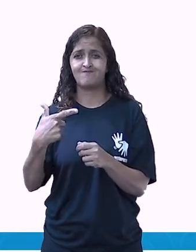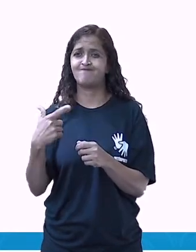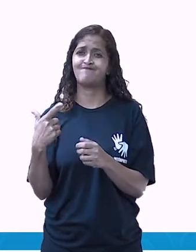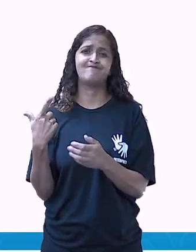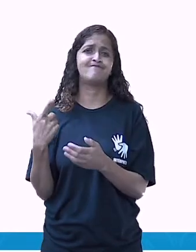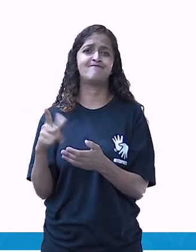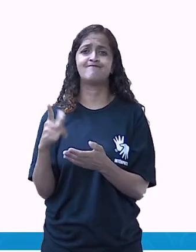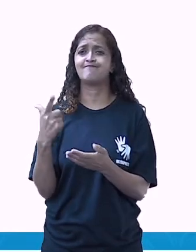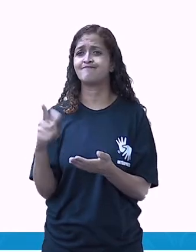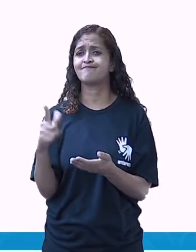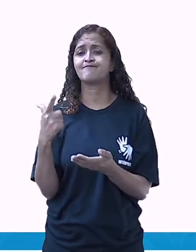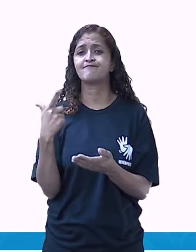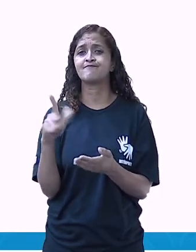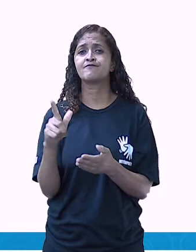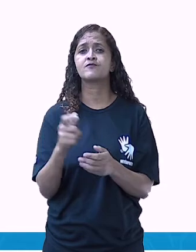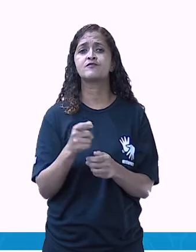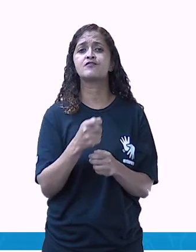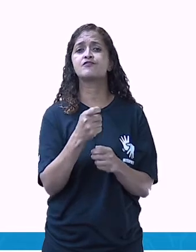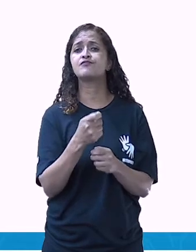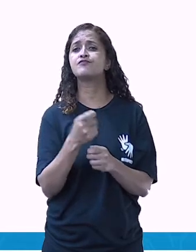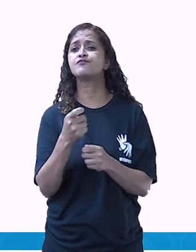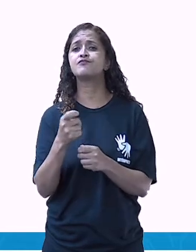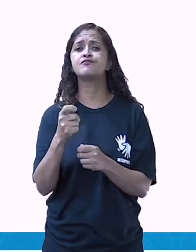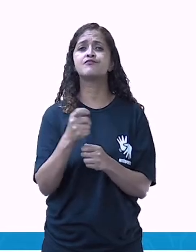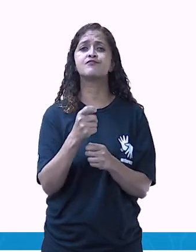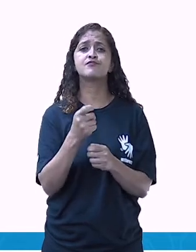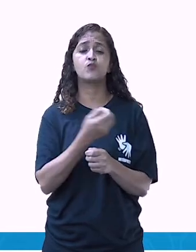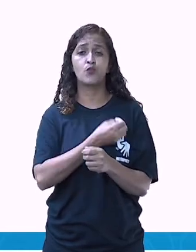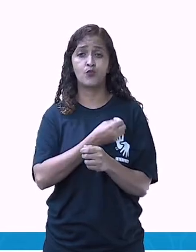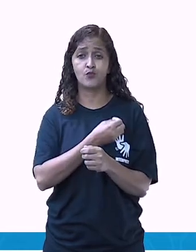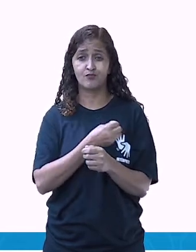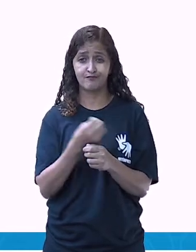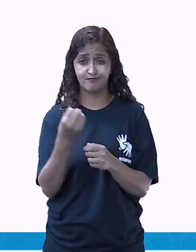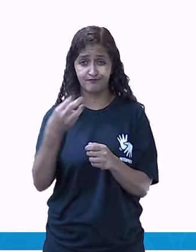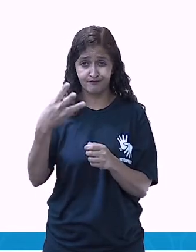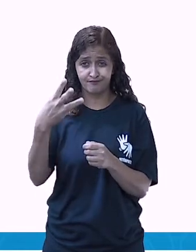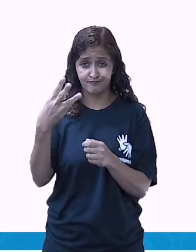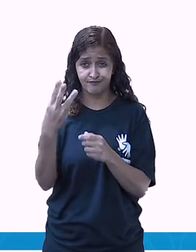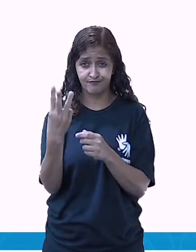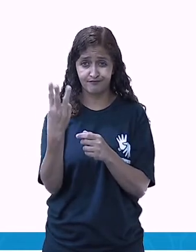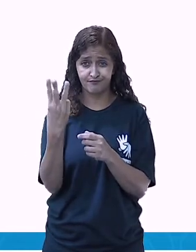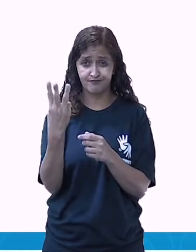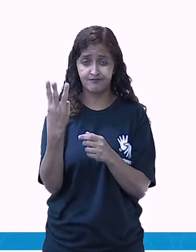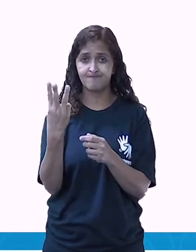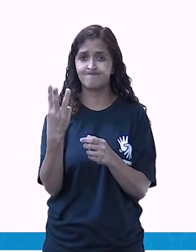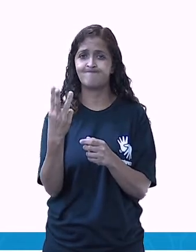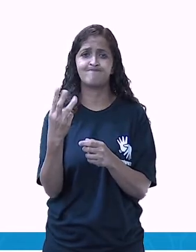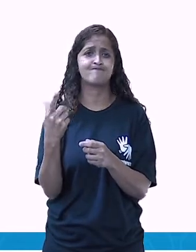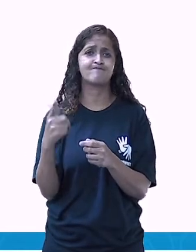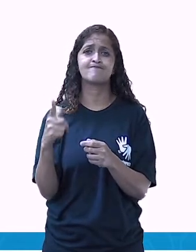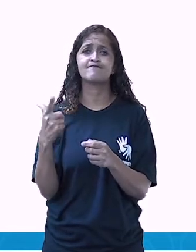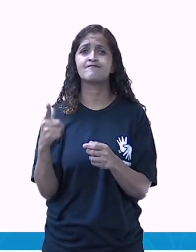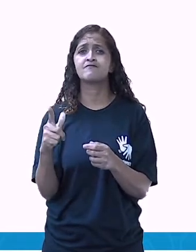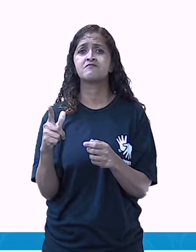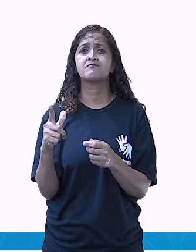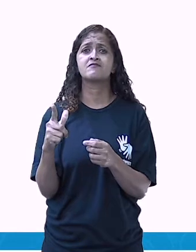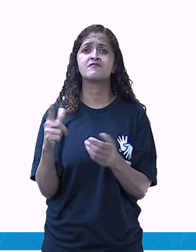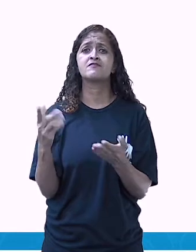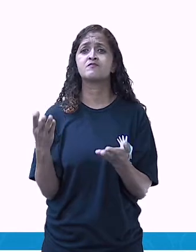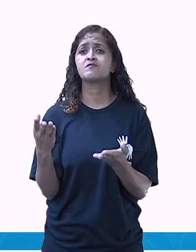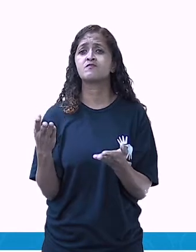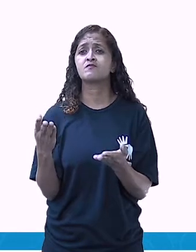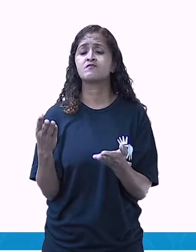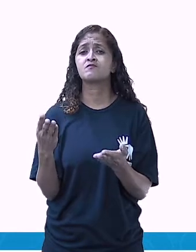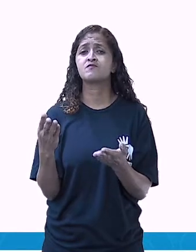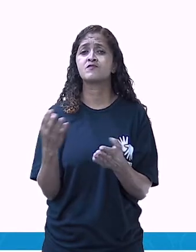Não. Temos balão com o número 3? Não.